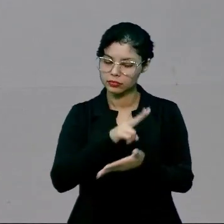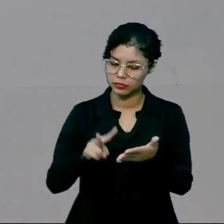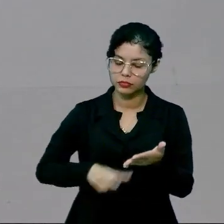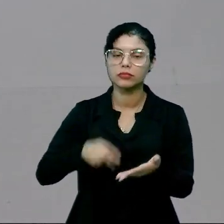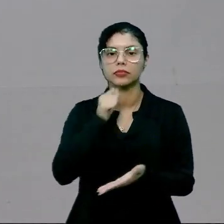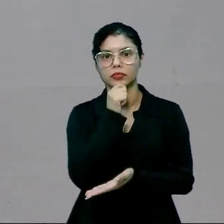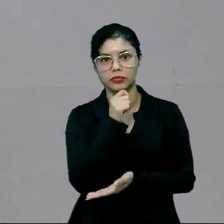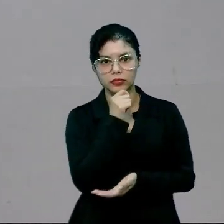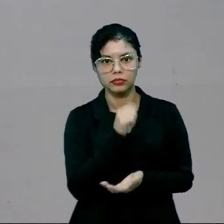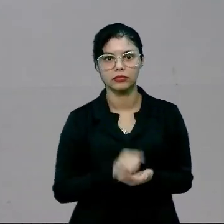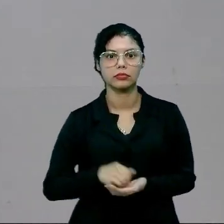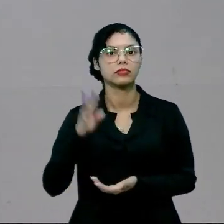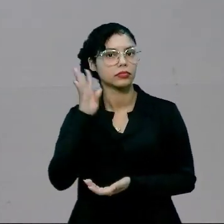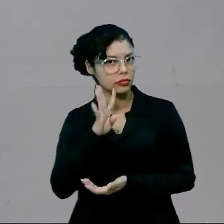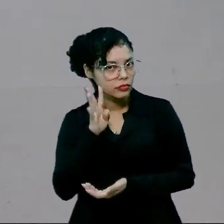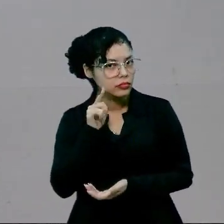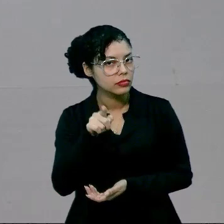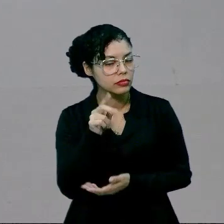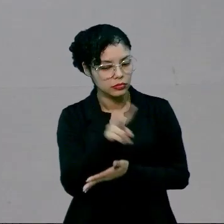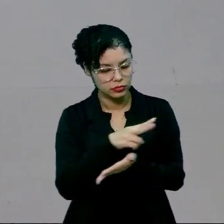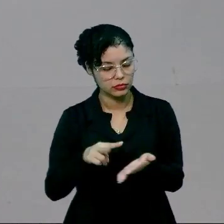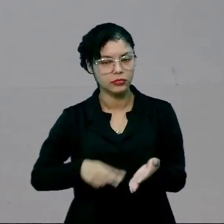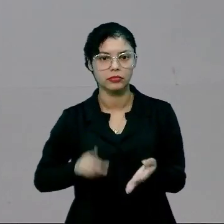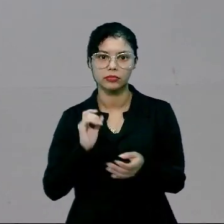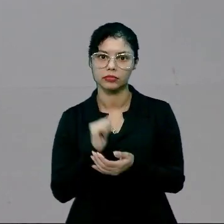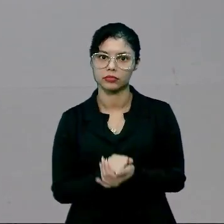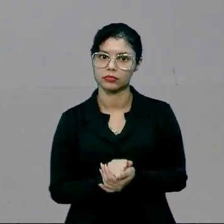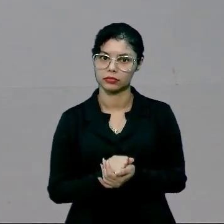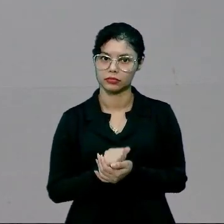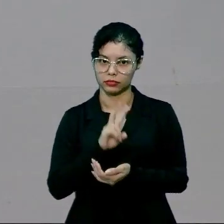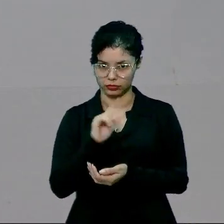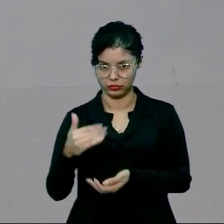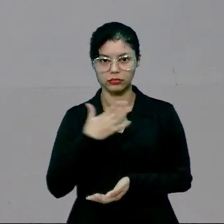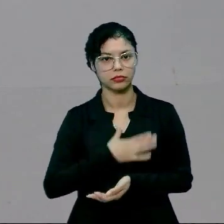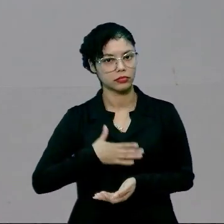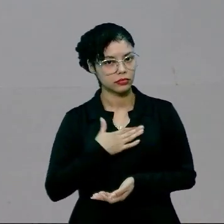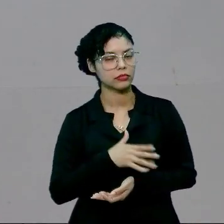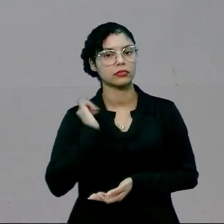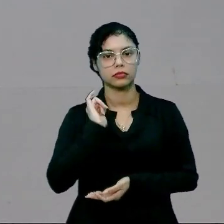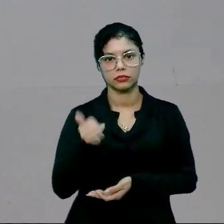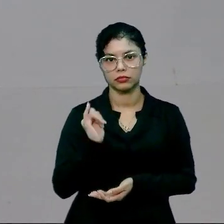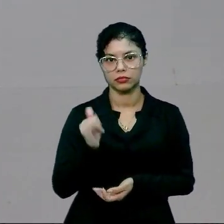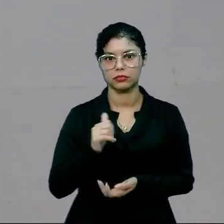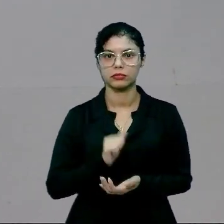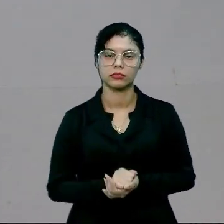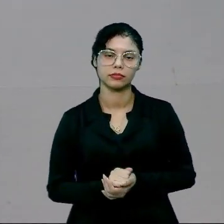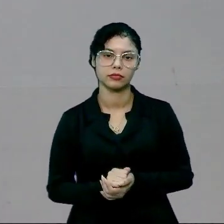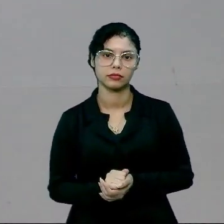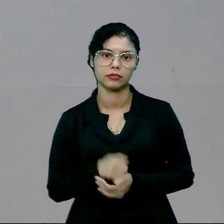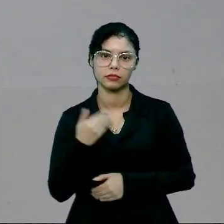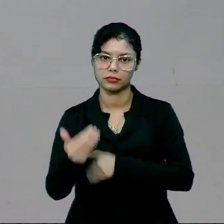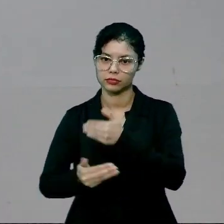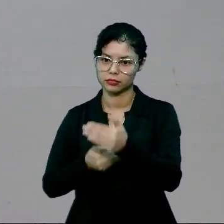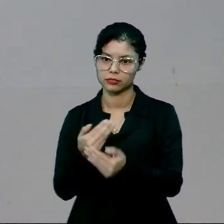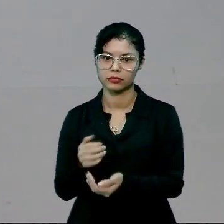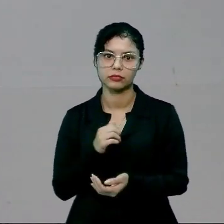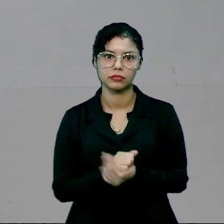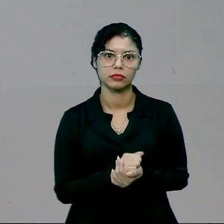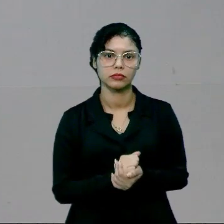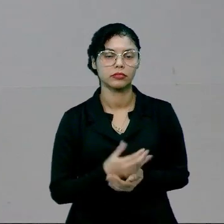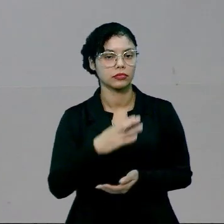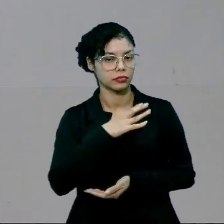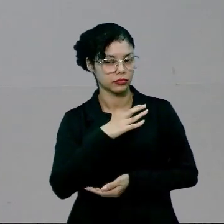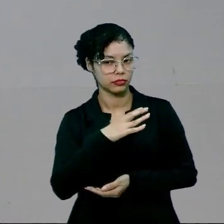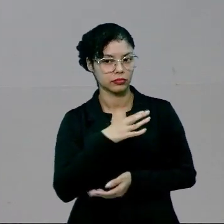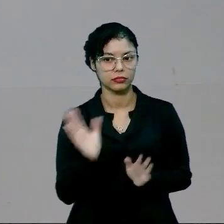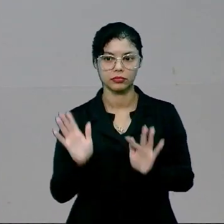essa obra, e é interessante que leia, que você vai gostar da narrativa, se desenvolve em um ambiente urbano,